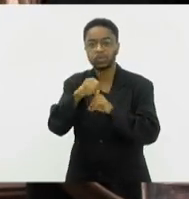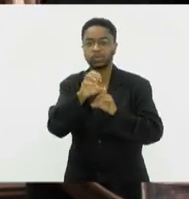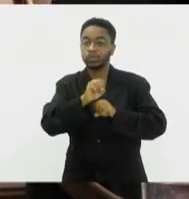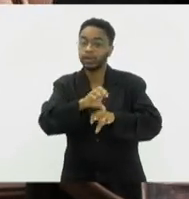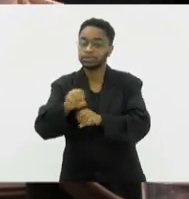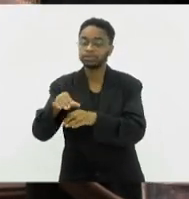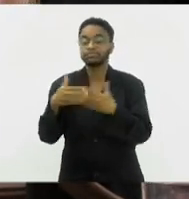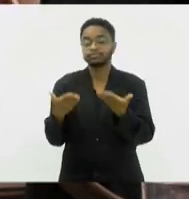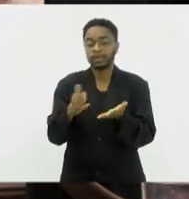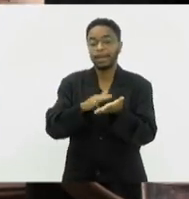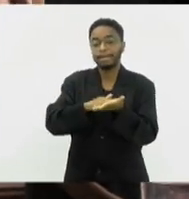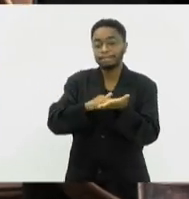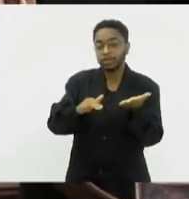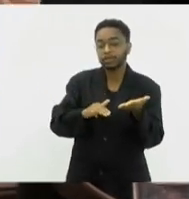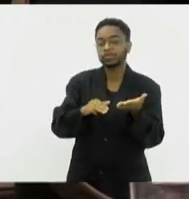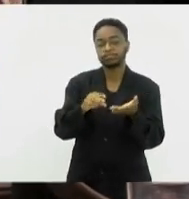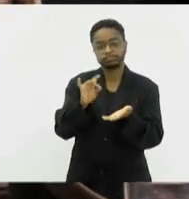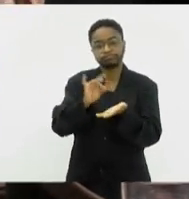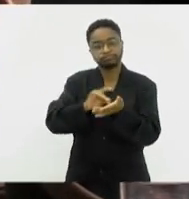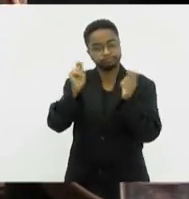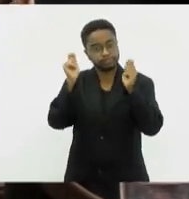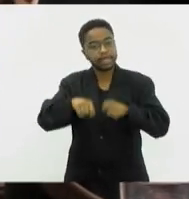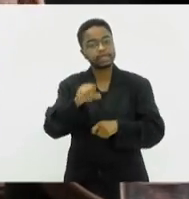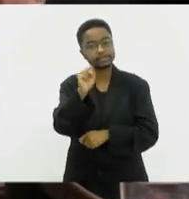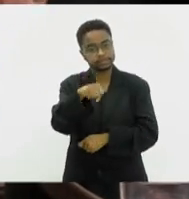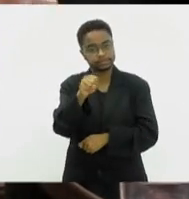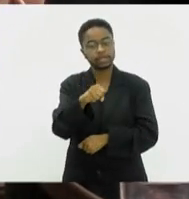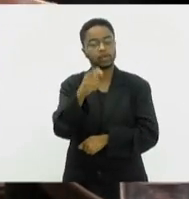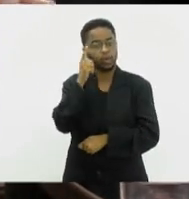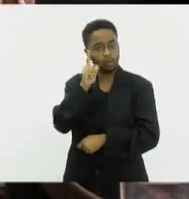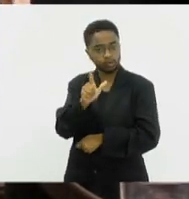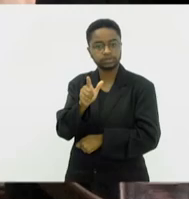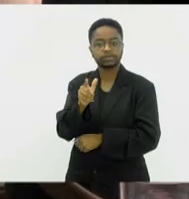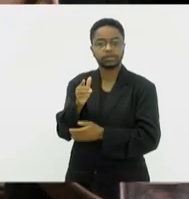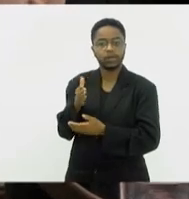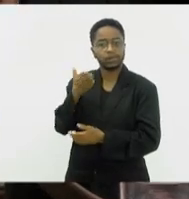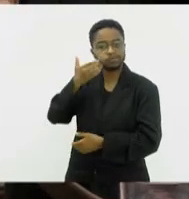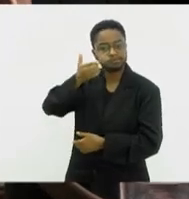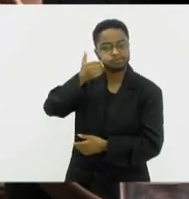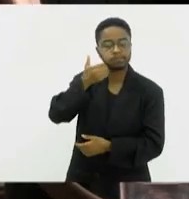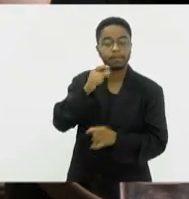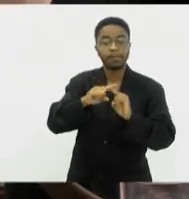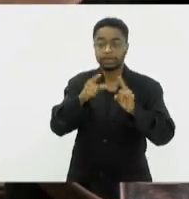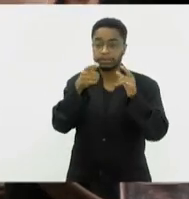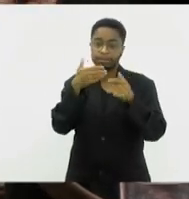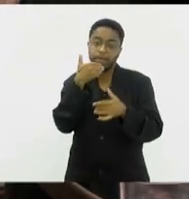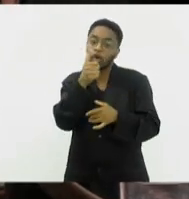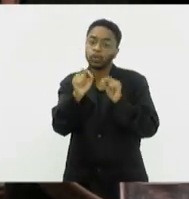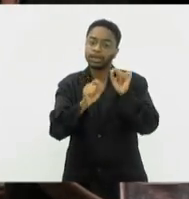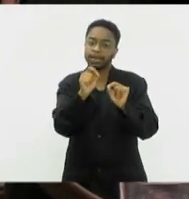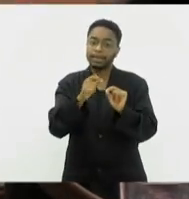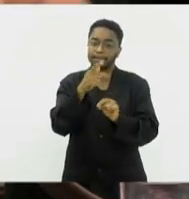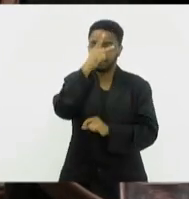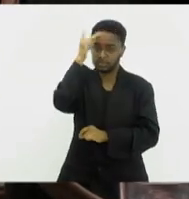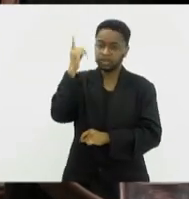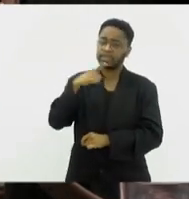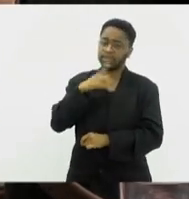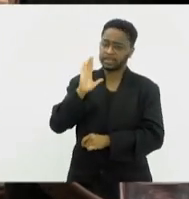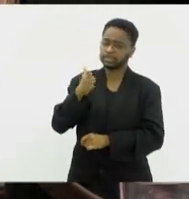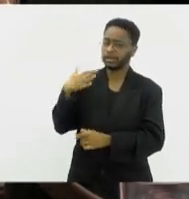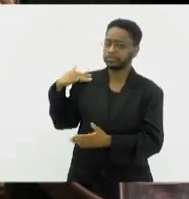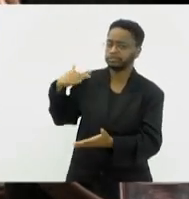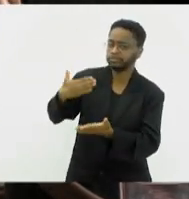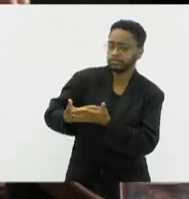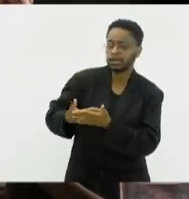assim, essa metodologia, ela é possível, sim, de se adquirir, né? O ideal seria, obviamente, pessoas com uma longa estrada, né,